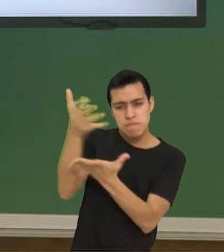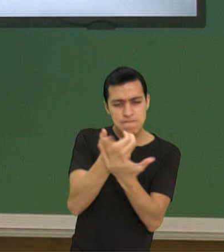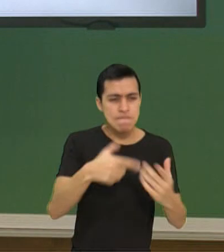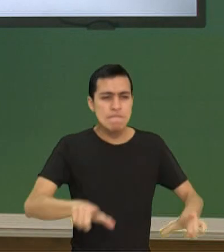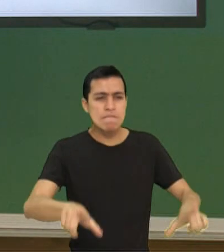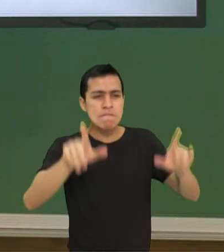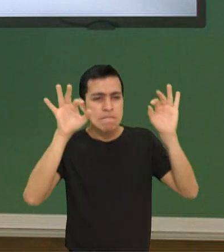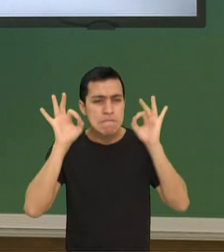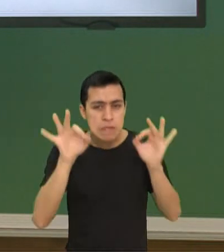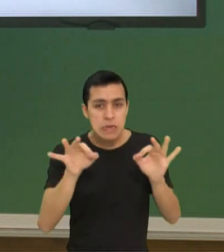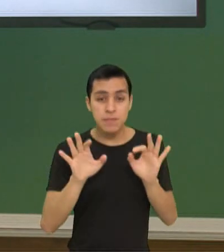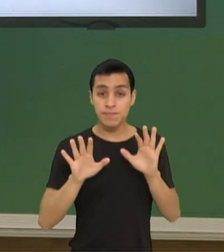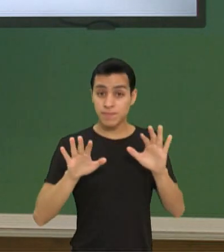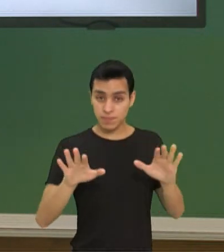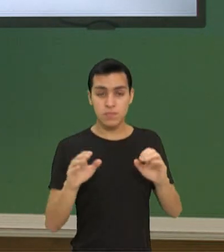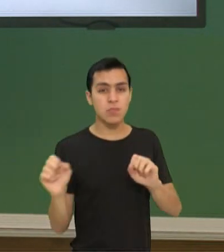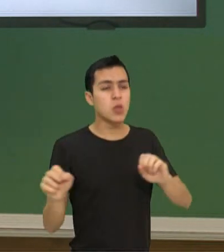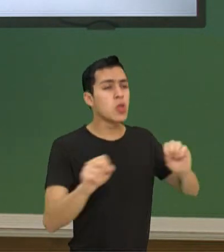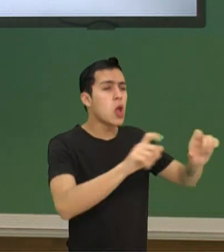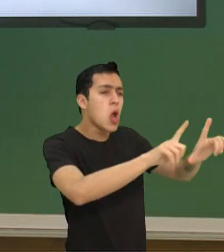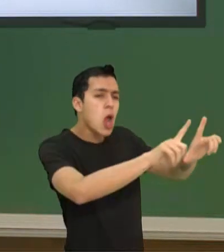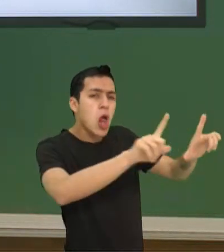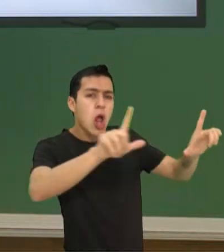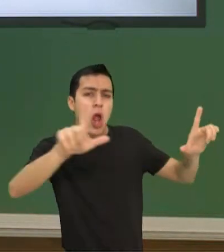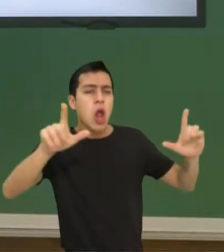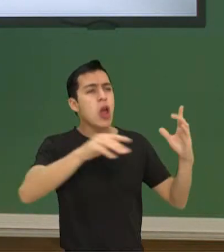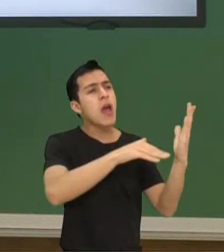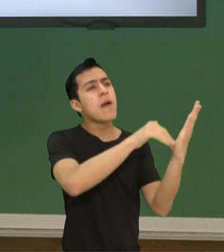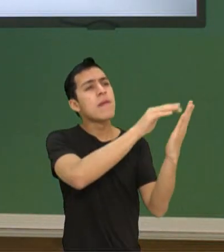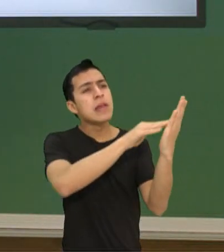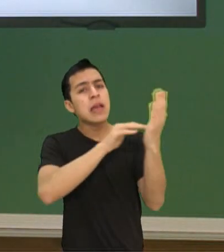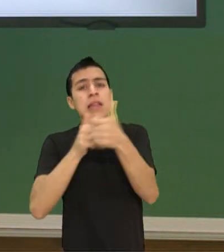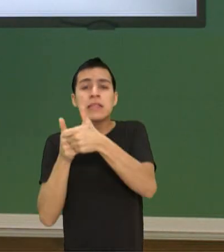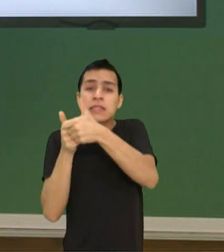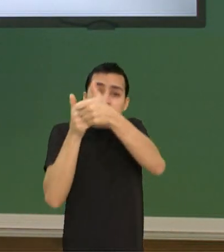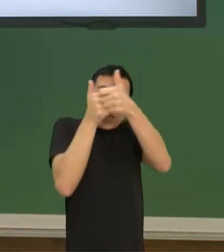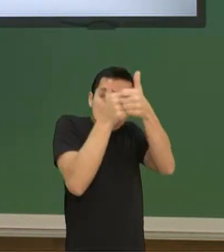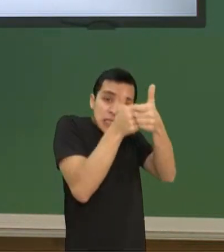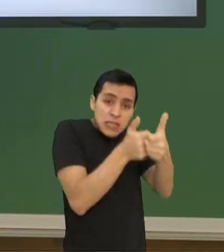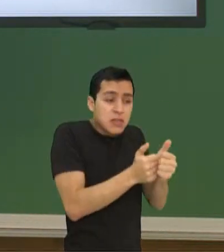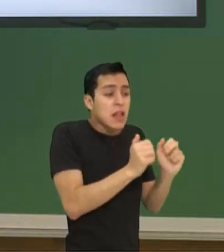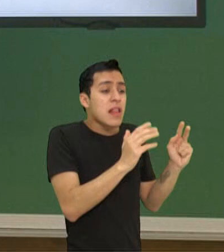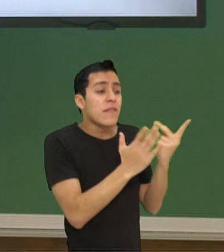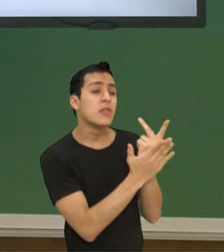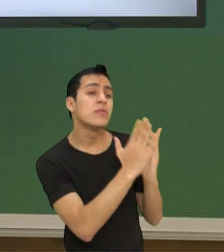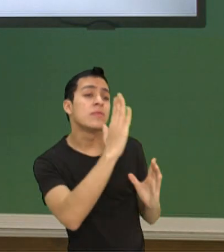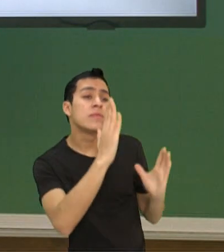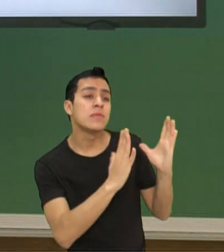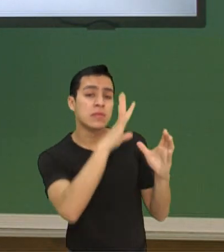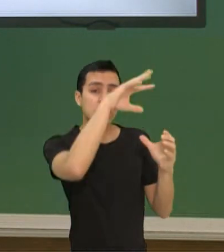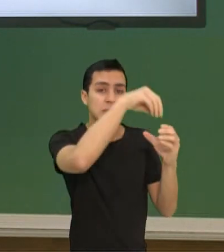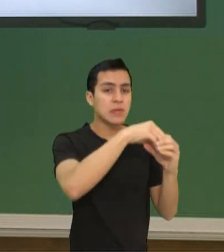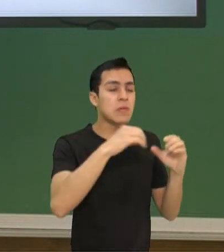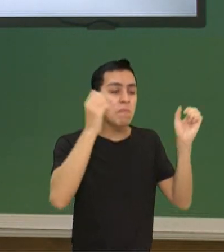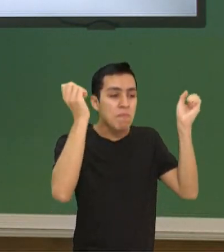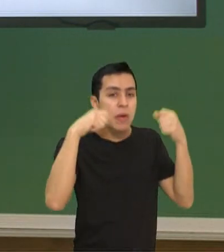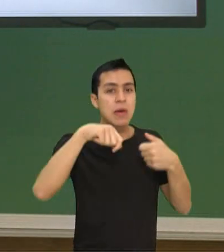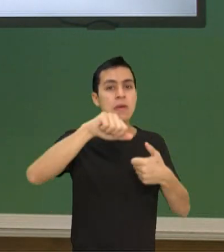aí? Os murais foram pintados de acordo com o que estava ocorrendo no México e na América